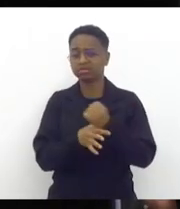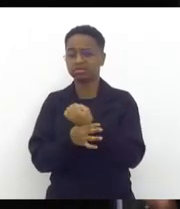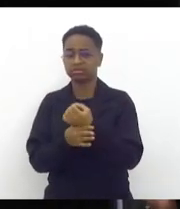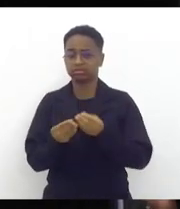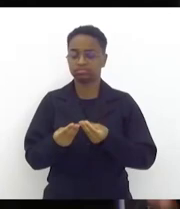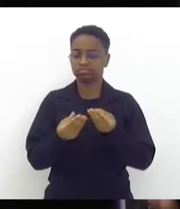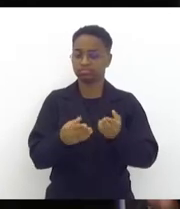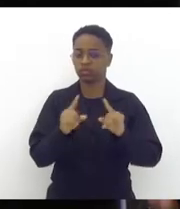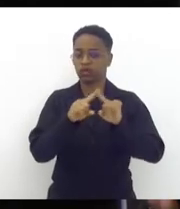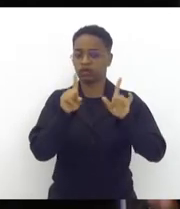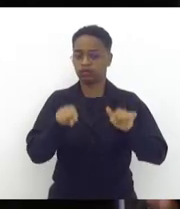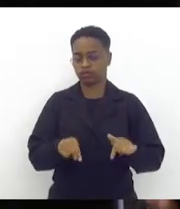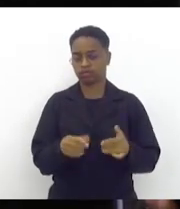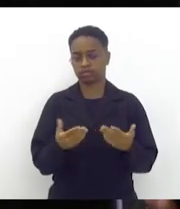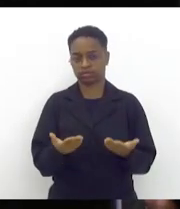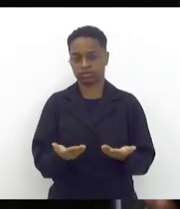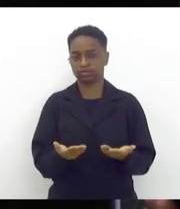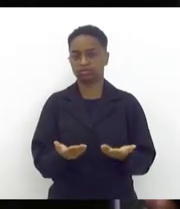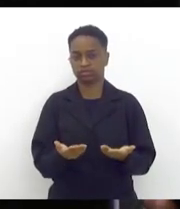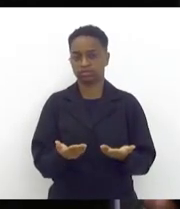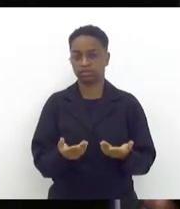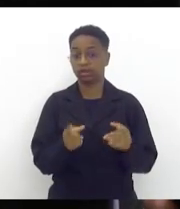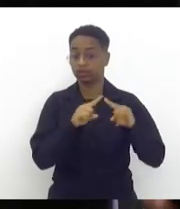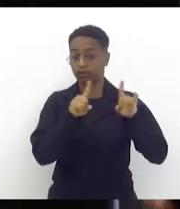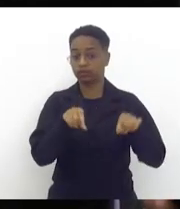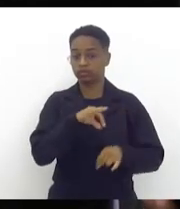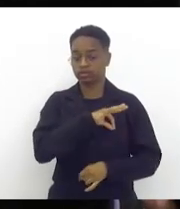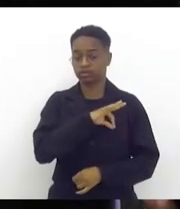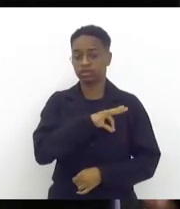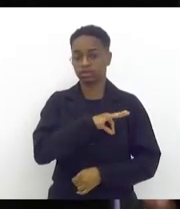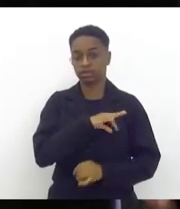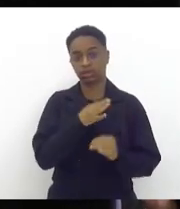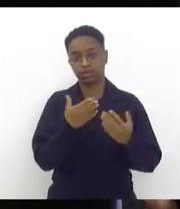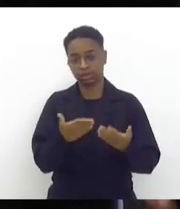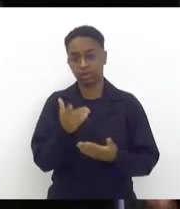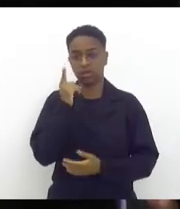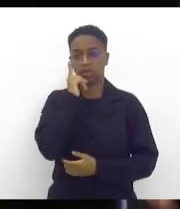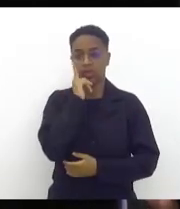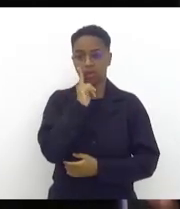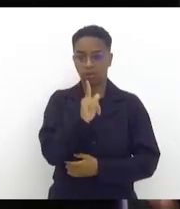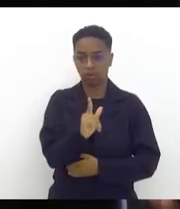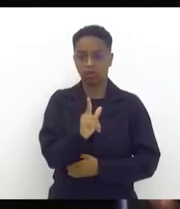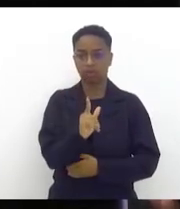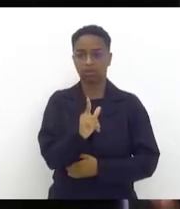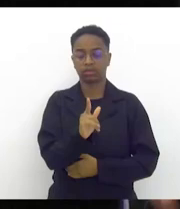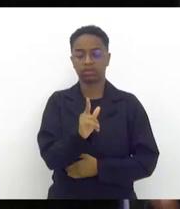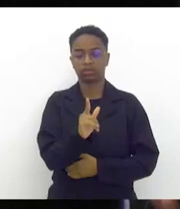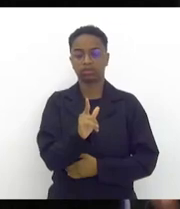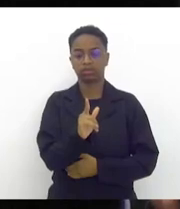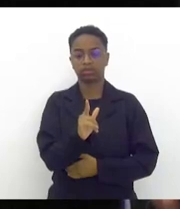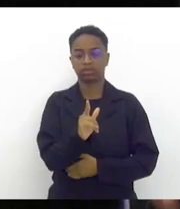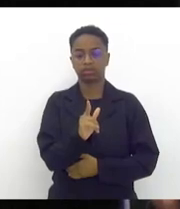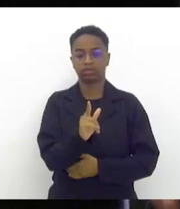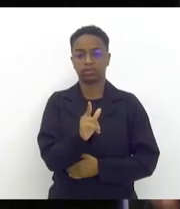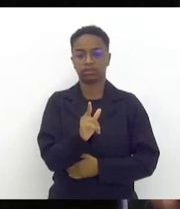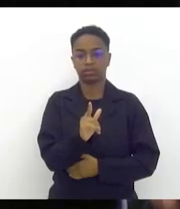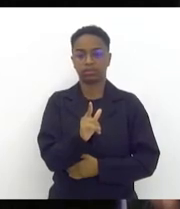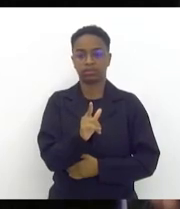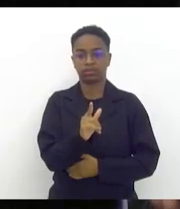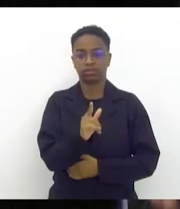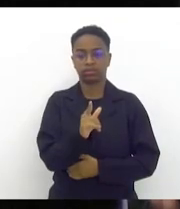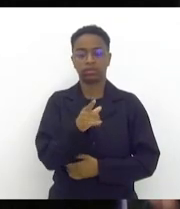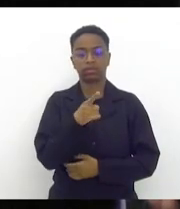dadas ao servidor policial. Então, nós conseguimos colocar lá que no